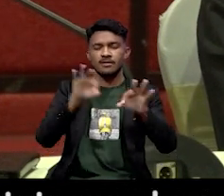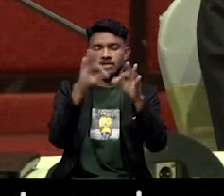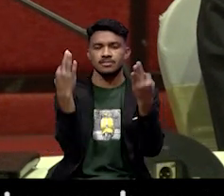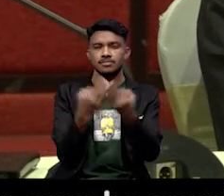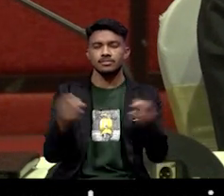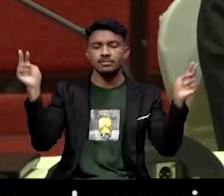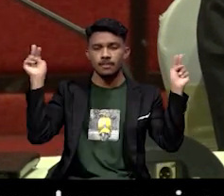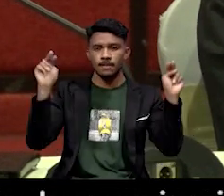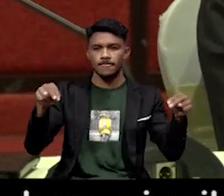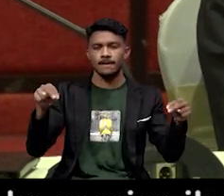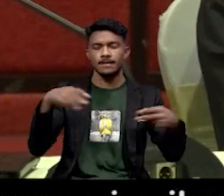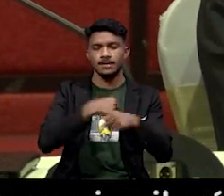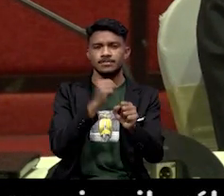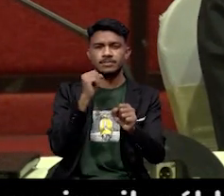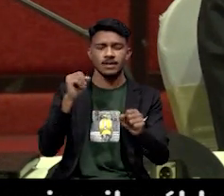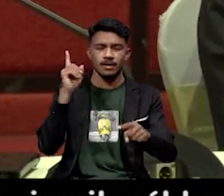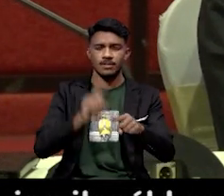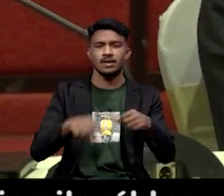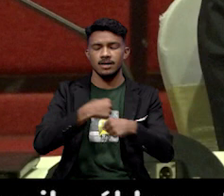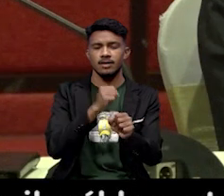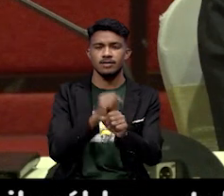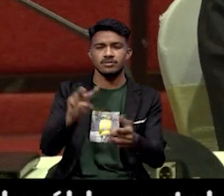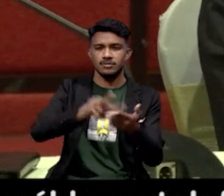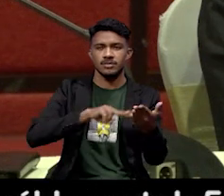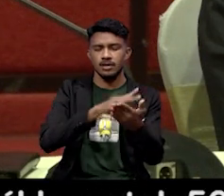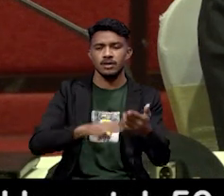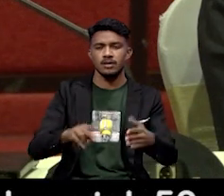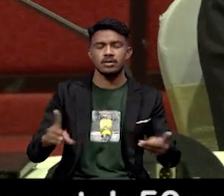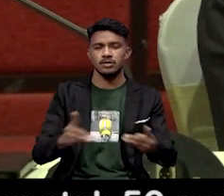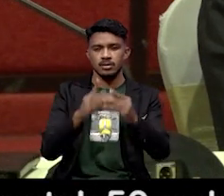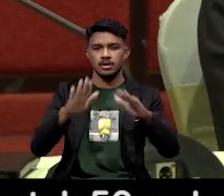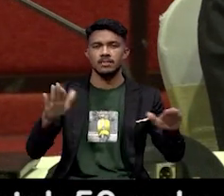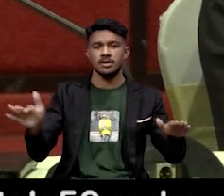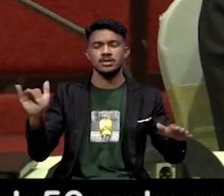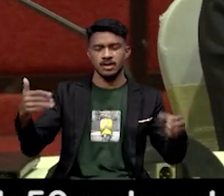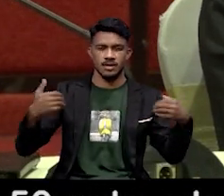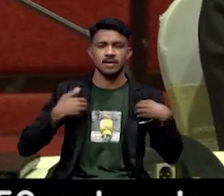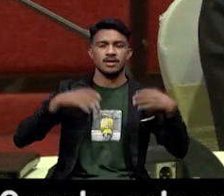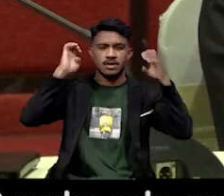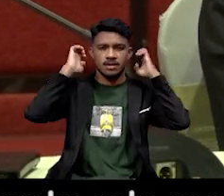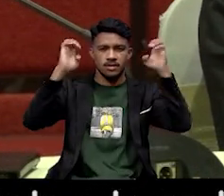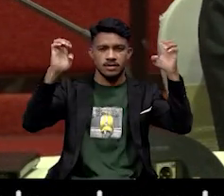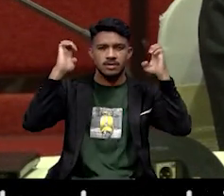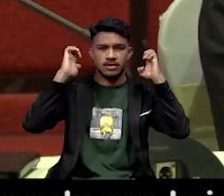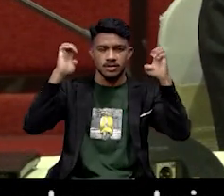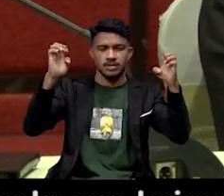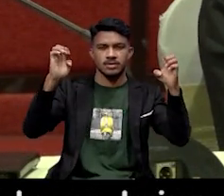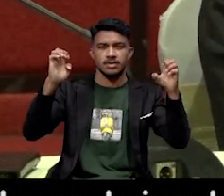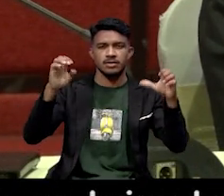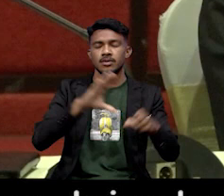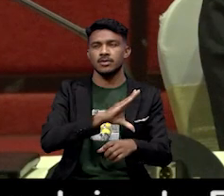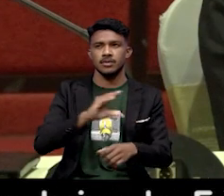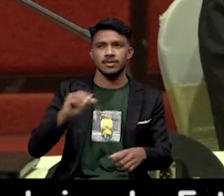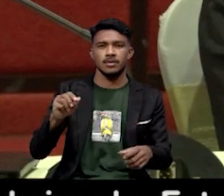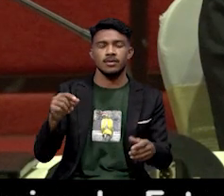a toda violência a ser o Labarik se ir a âmbito educação. Educacional non è